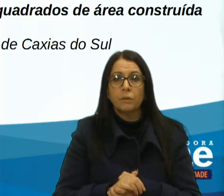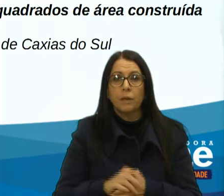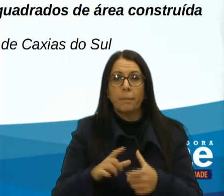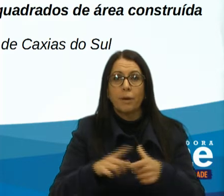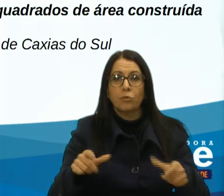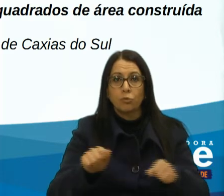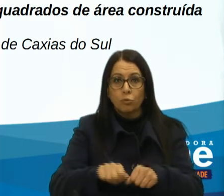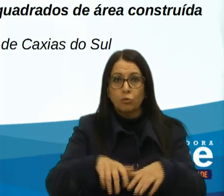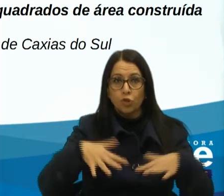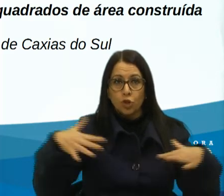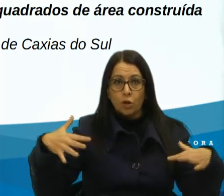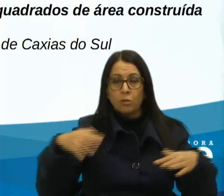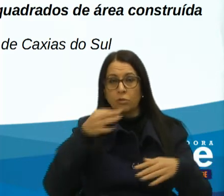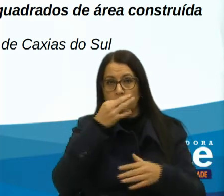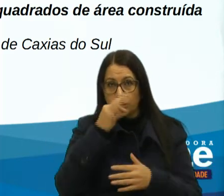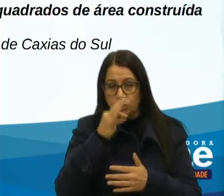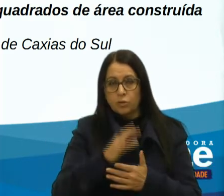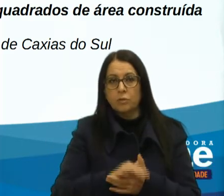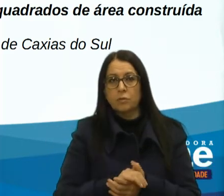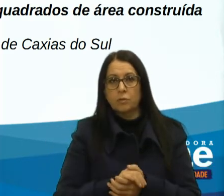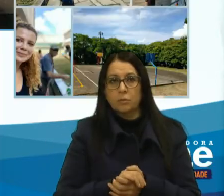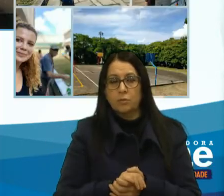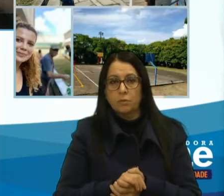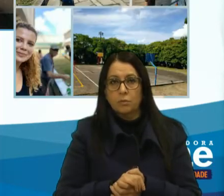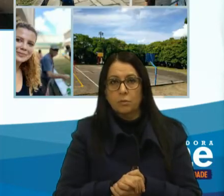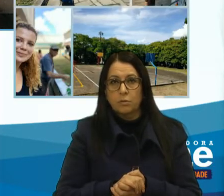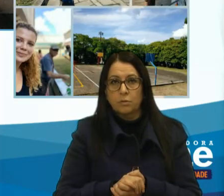maior auditório de Caxias do Sul.